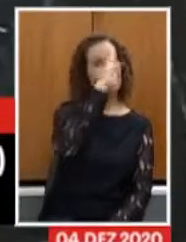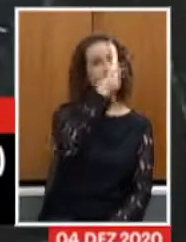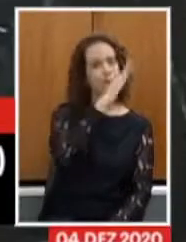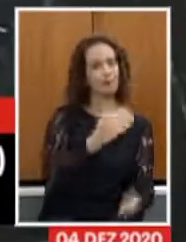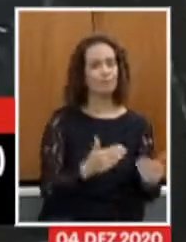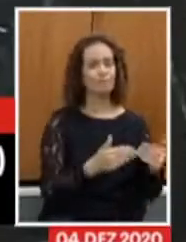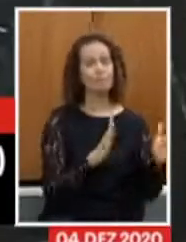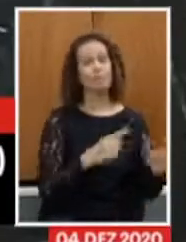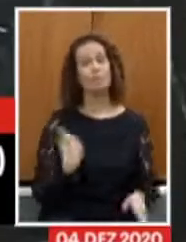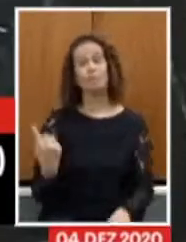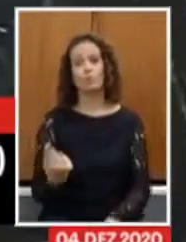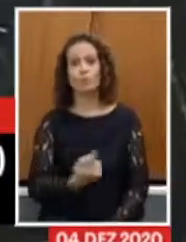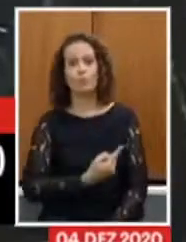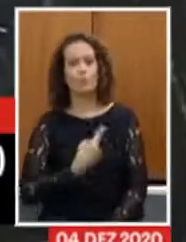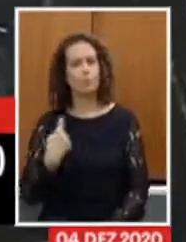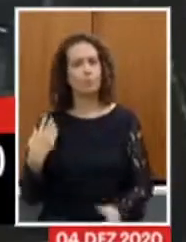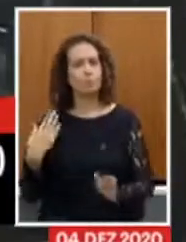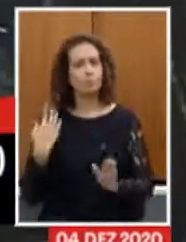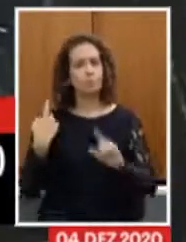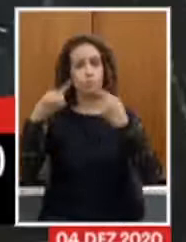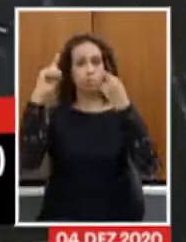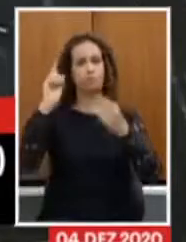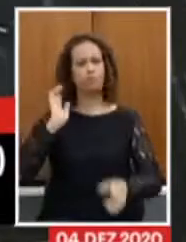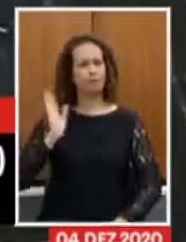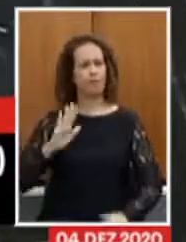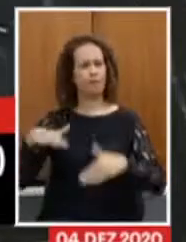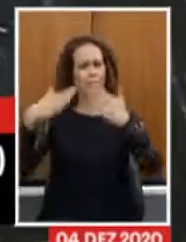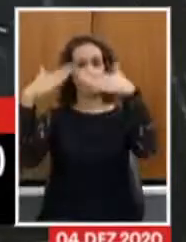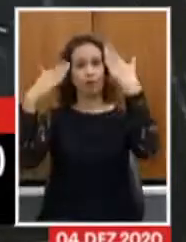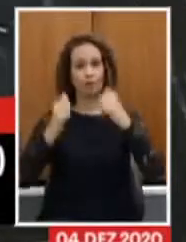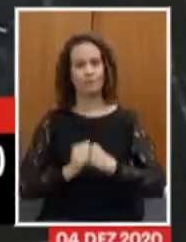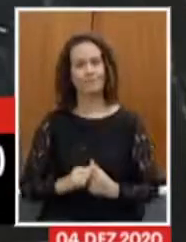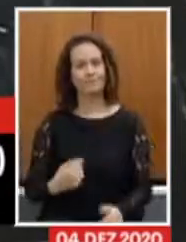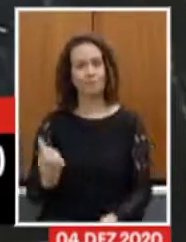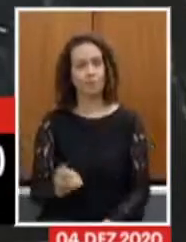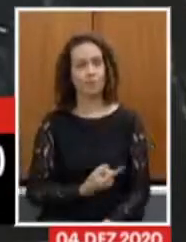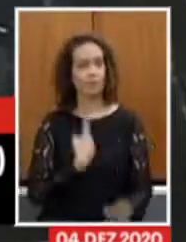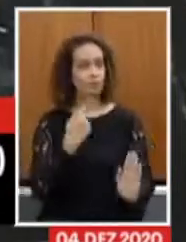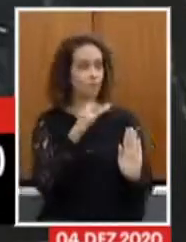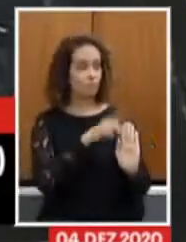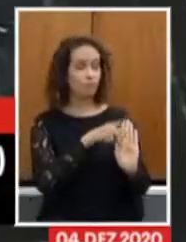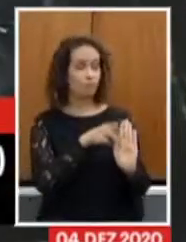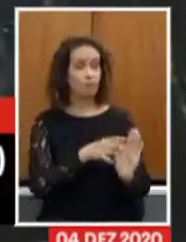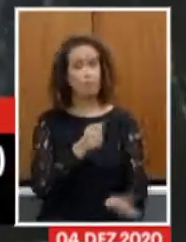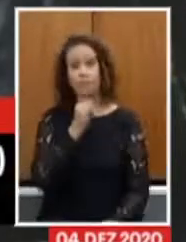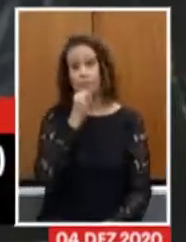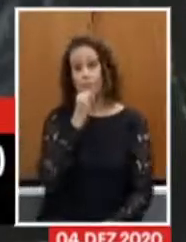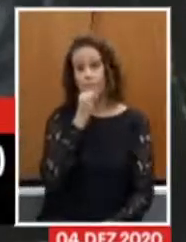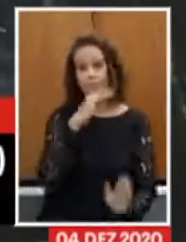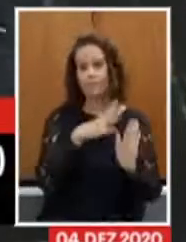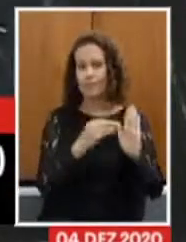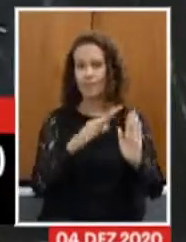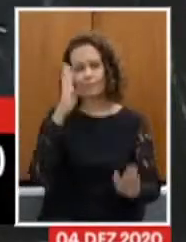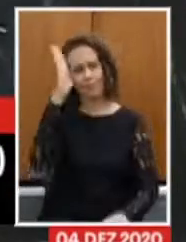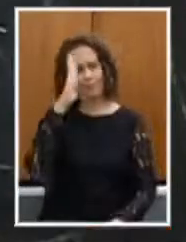é muito mais evoluído. Então, o nosso projeto, ele servirá de exemplo para o Brasil. Muito